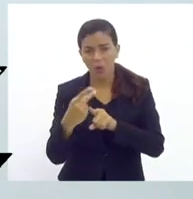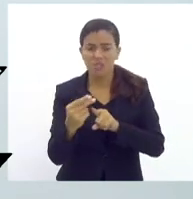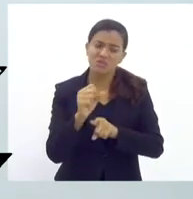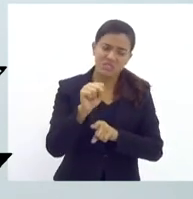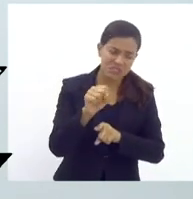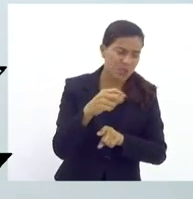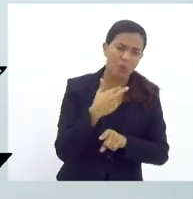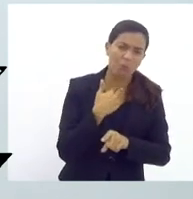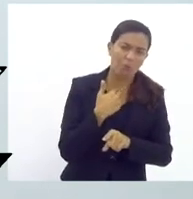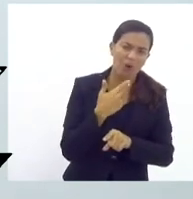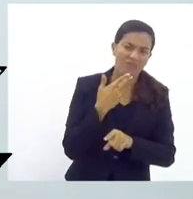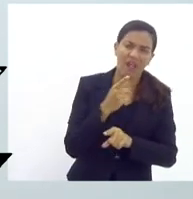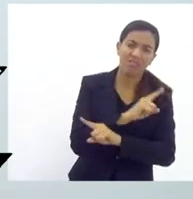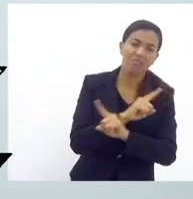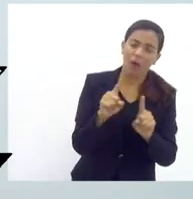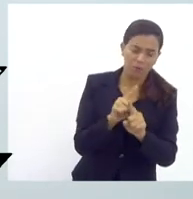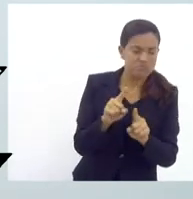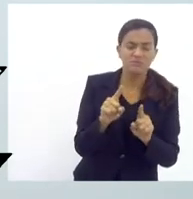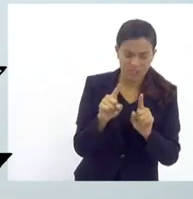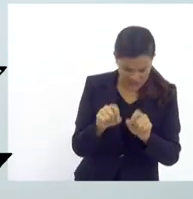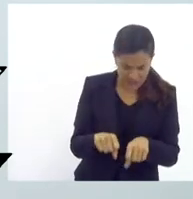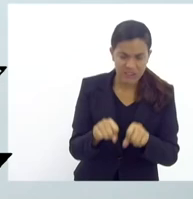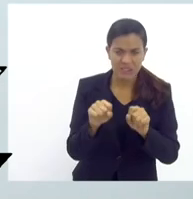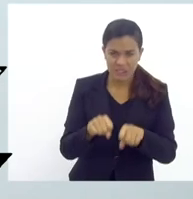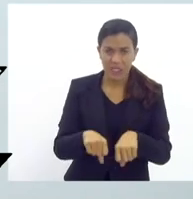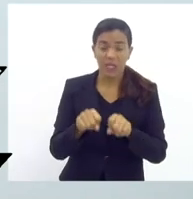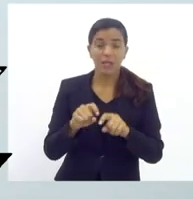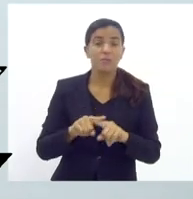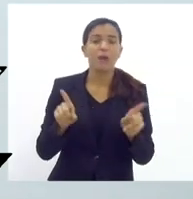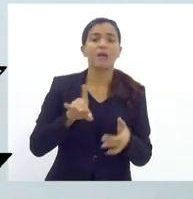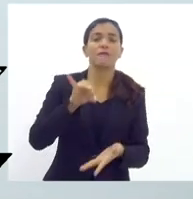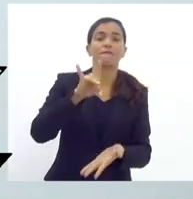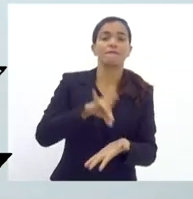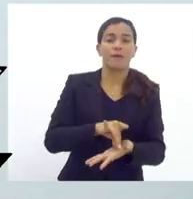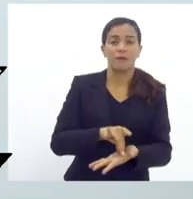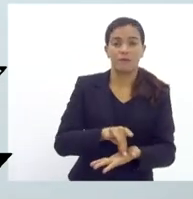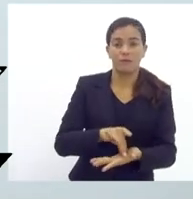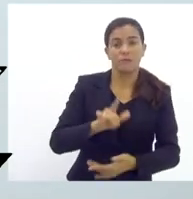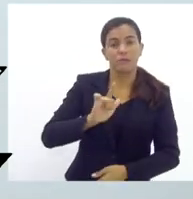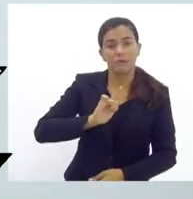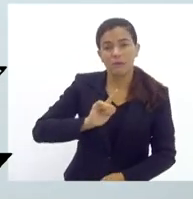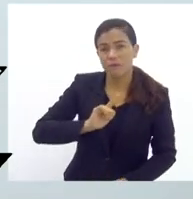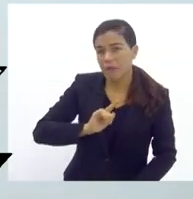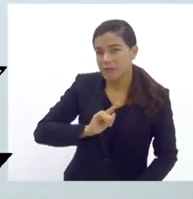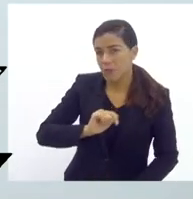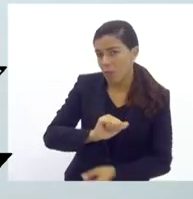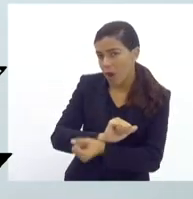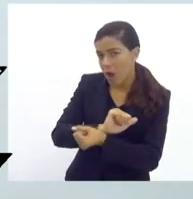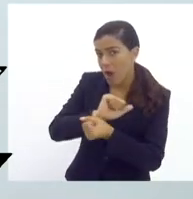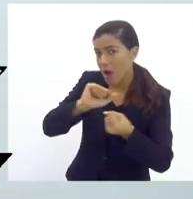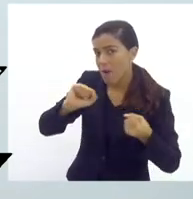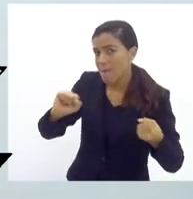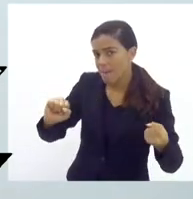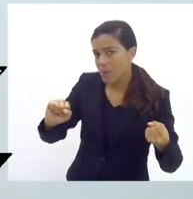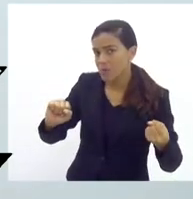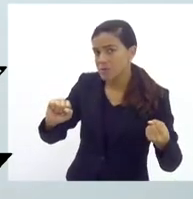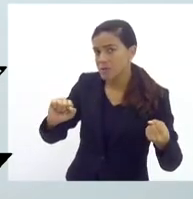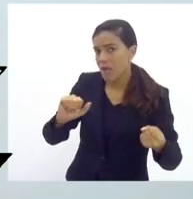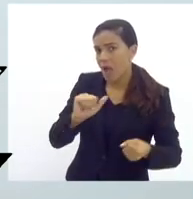negar mas se de fato tivesse uma abolição